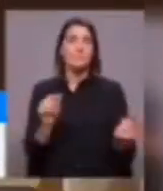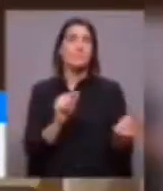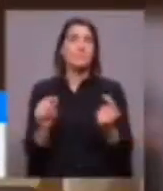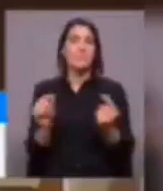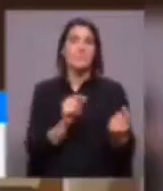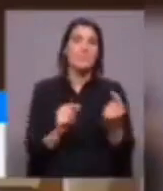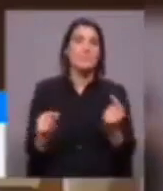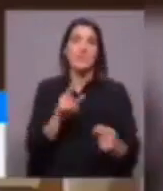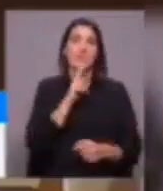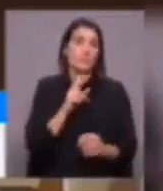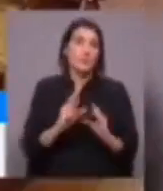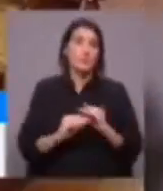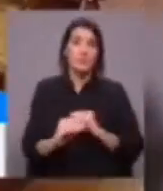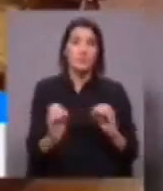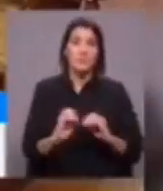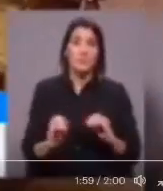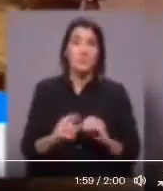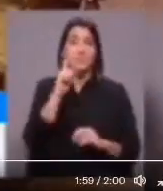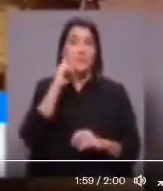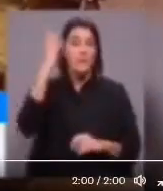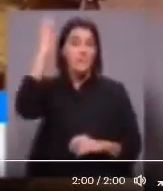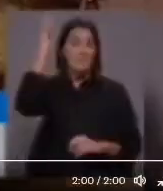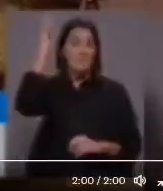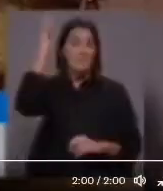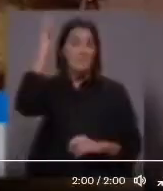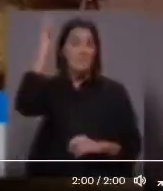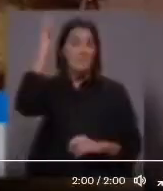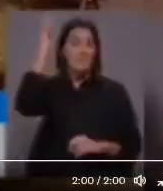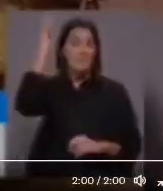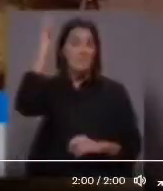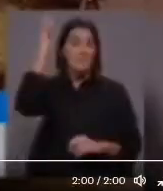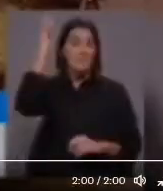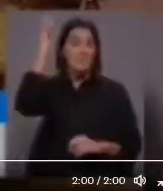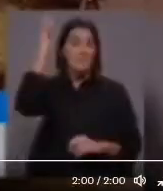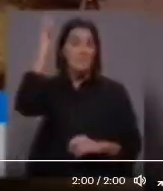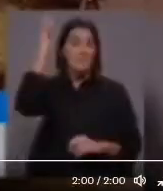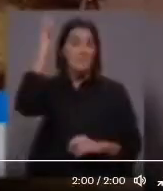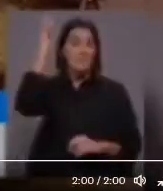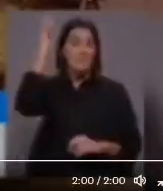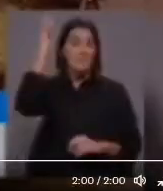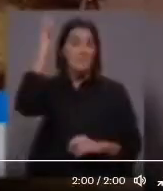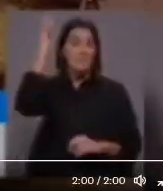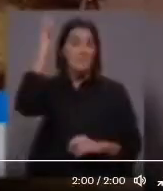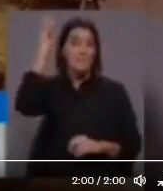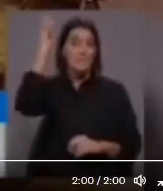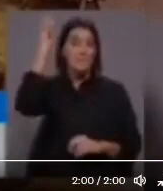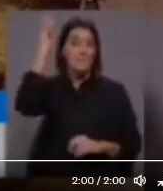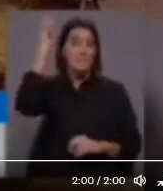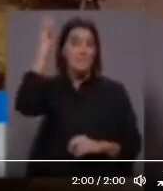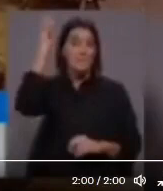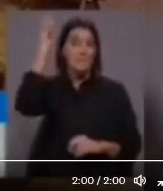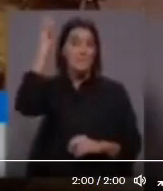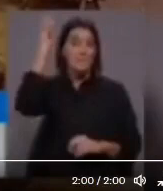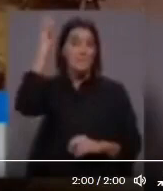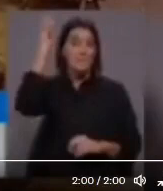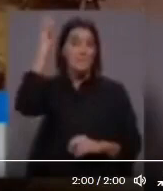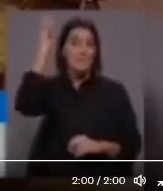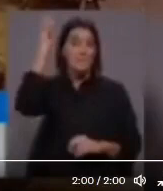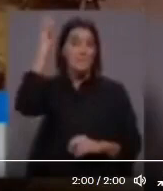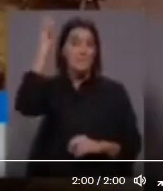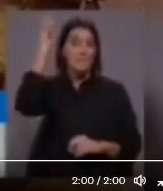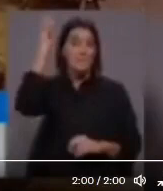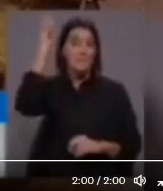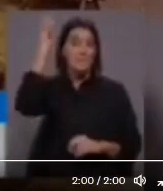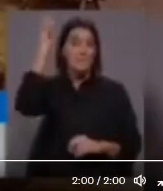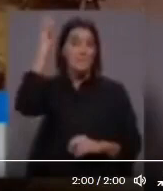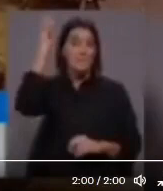Mariana morta a água não ficou para a segunda Ronda então aqui ai ela não ai ela foi embora tá certo pronto sim senhor